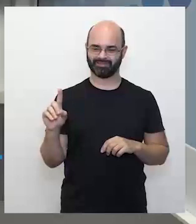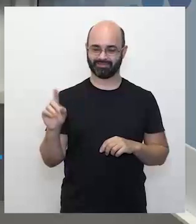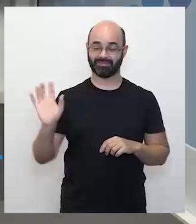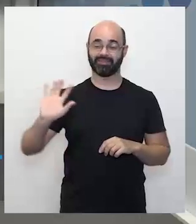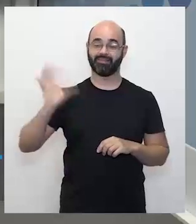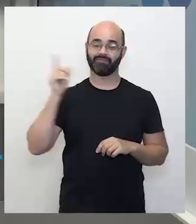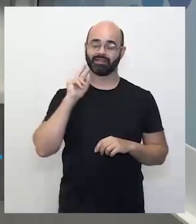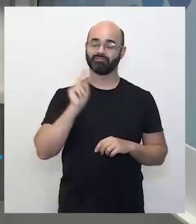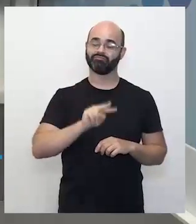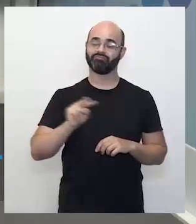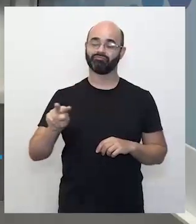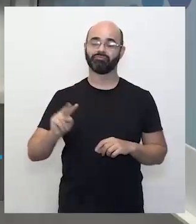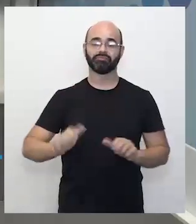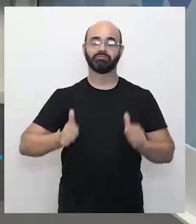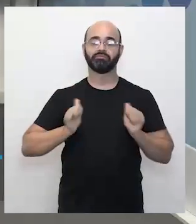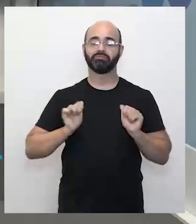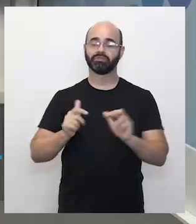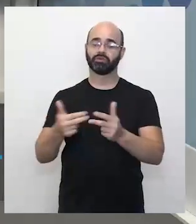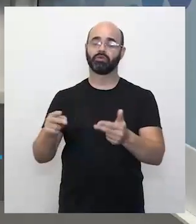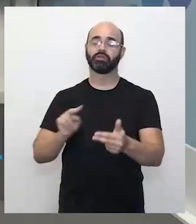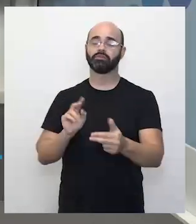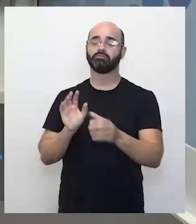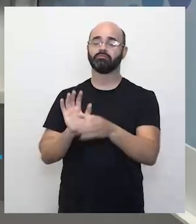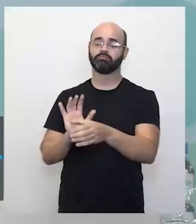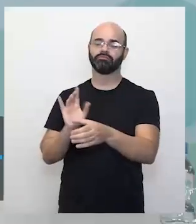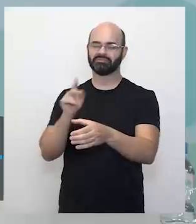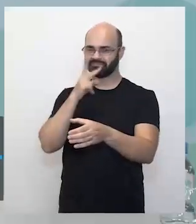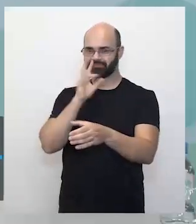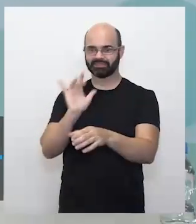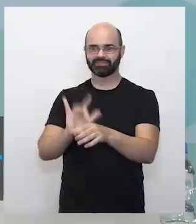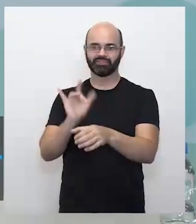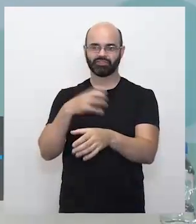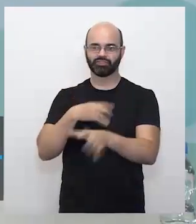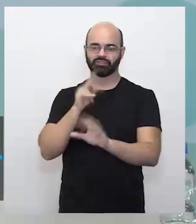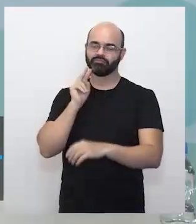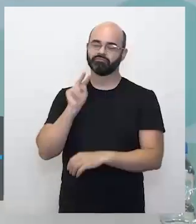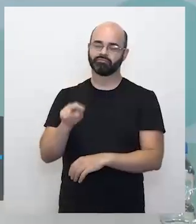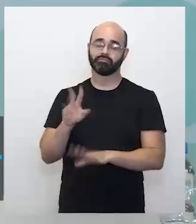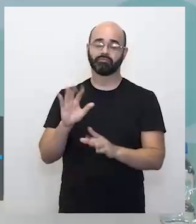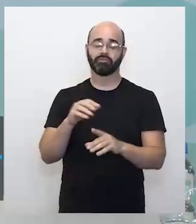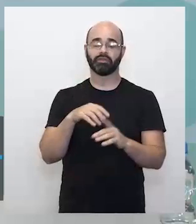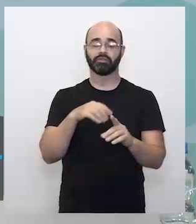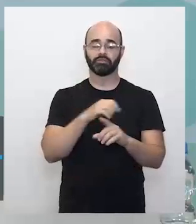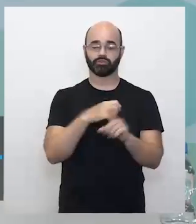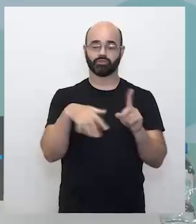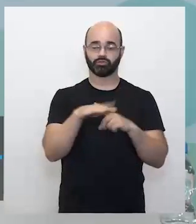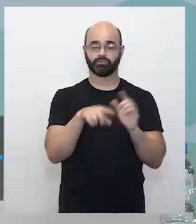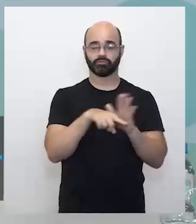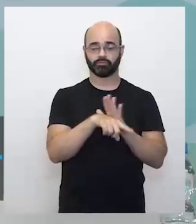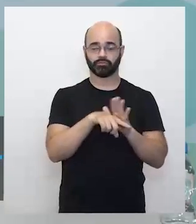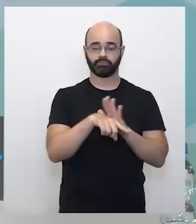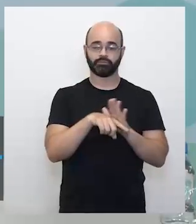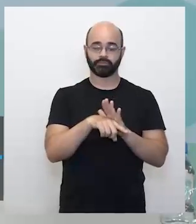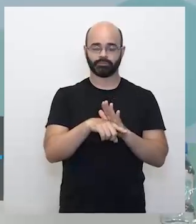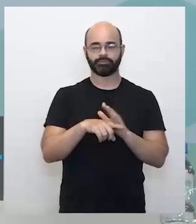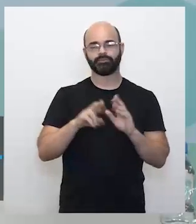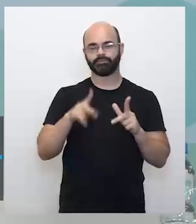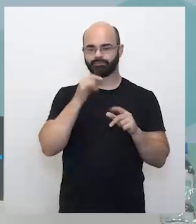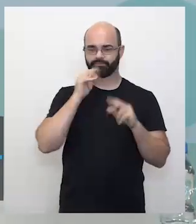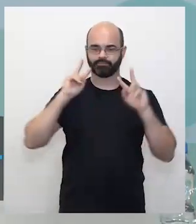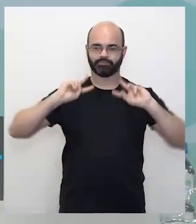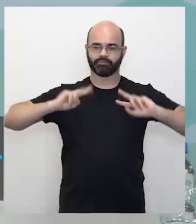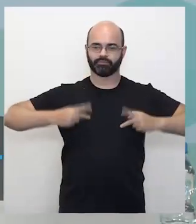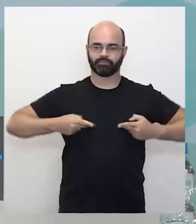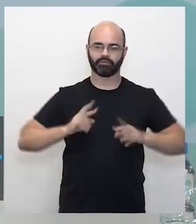os fatos sociais em coisa. E ele é exclusivamente sociológico, independente do método de outras ciências humanas. Então,